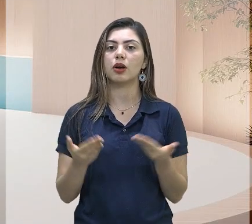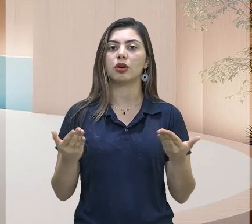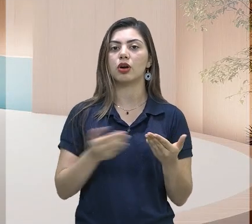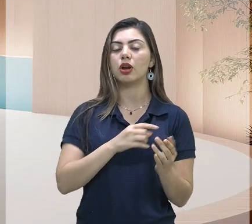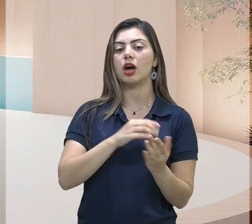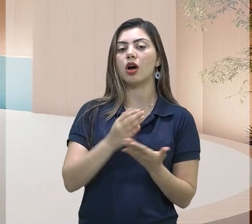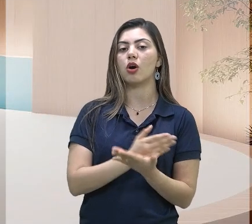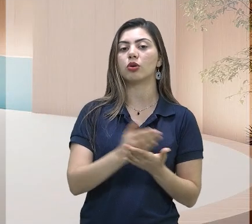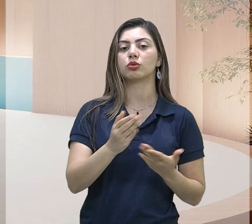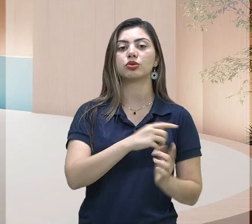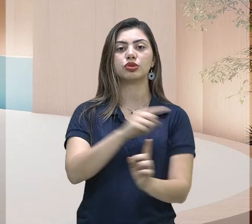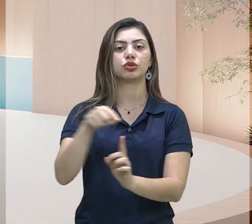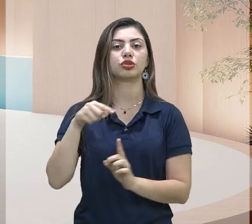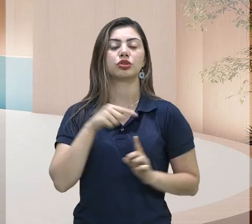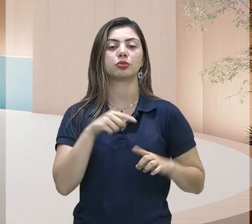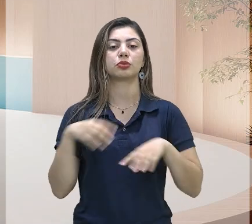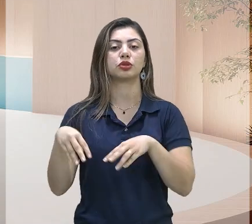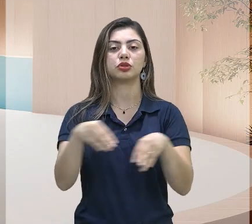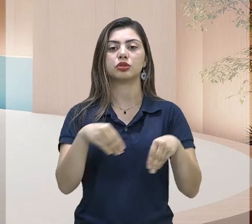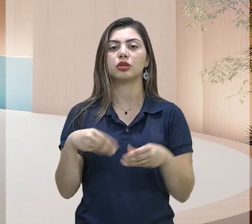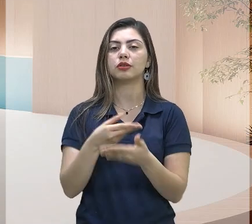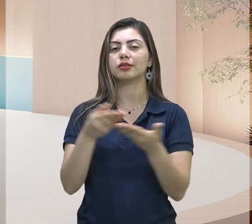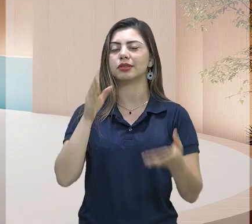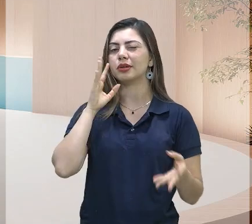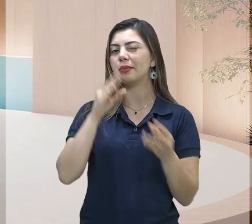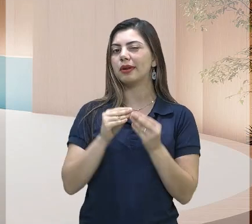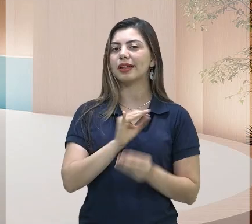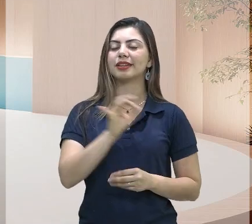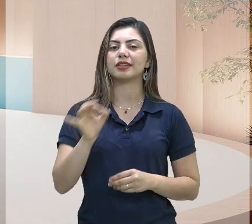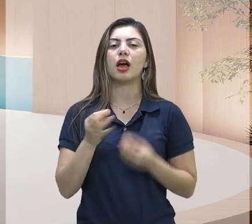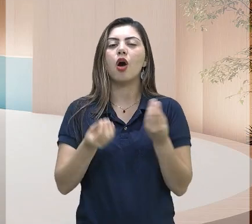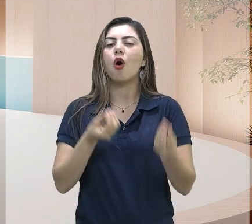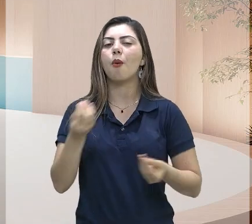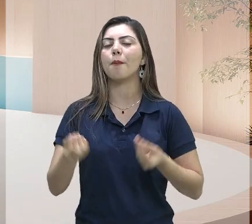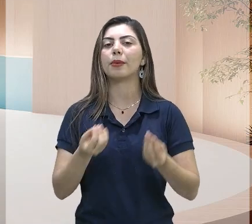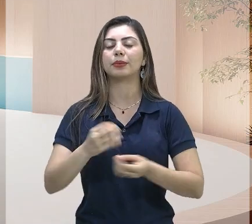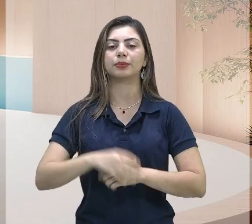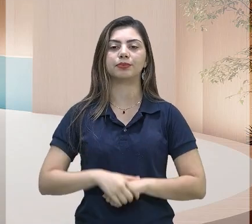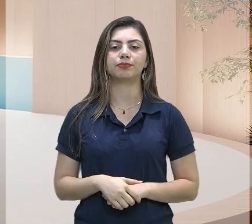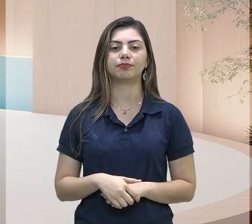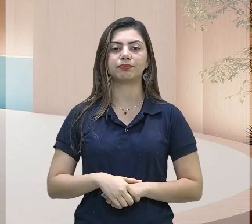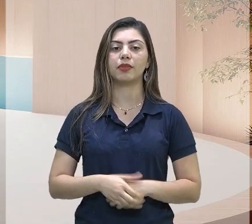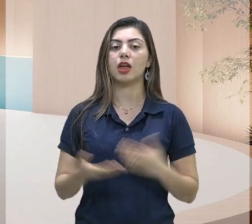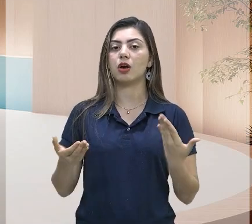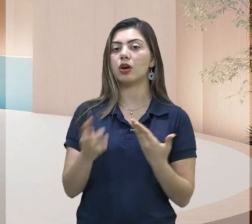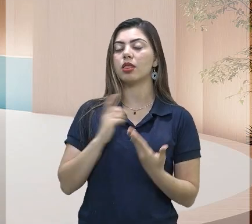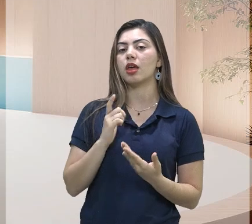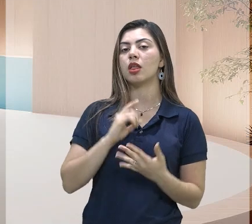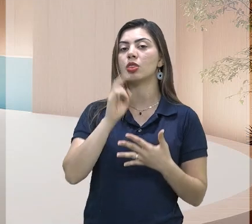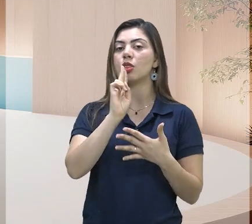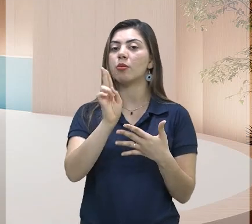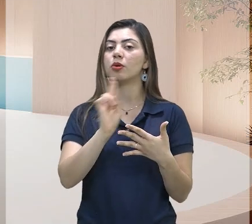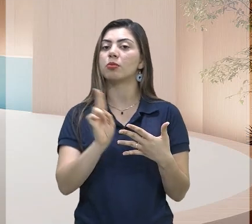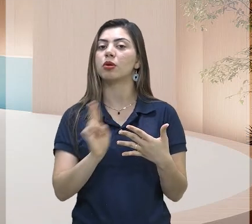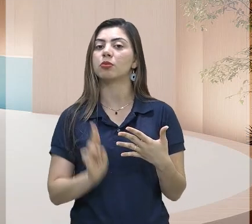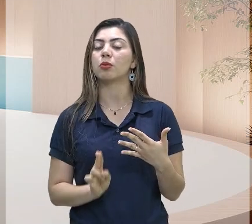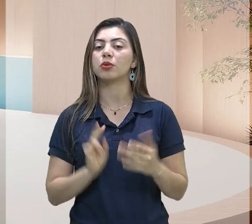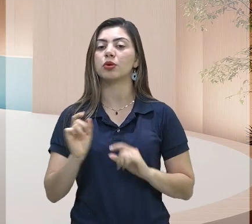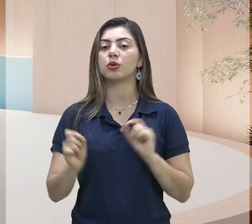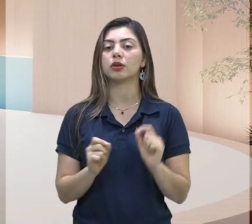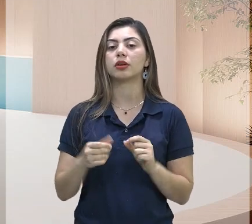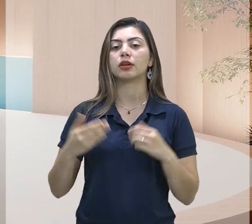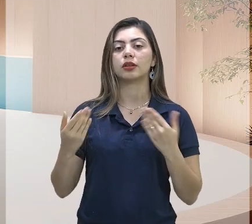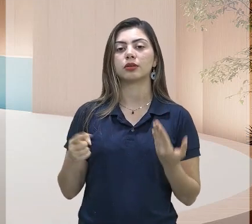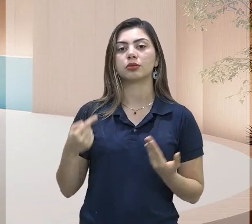como tipos de solo para vocês compreenderem melhor, certo? Esses nomes que nós vamos ver aqui são os nomes que a